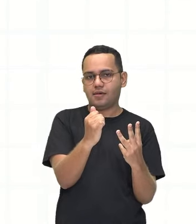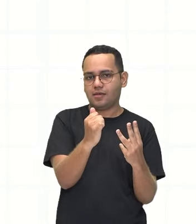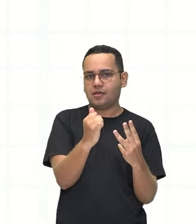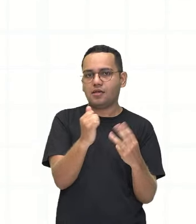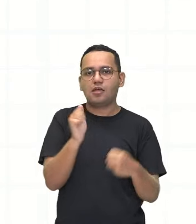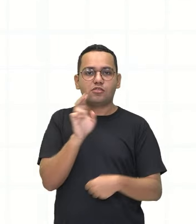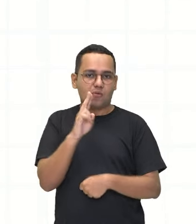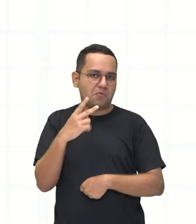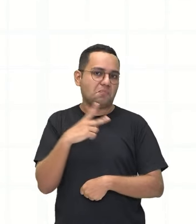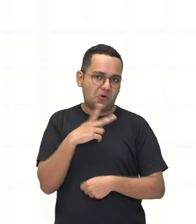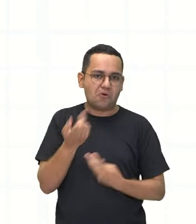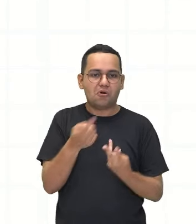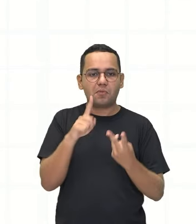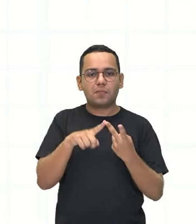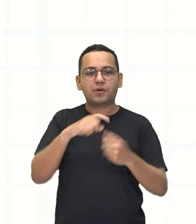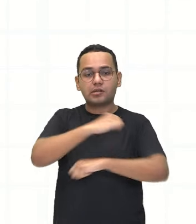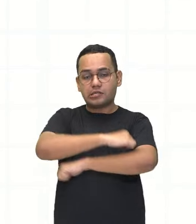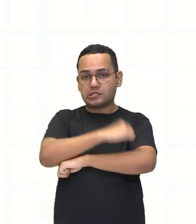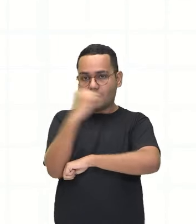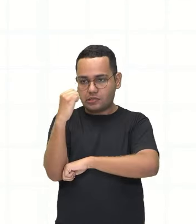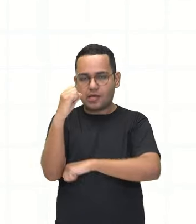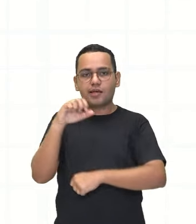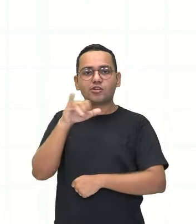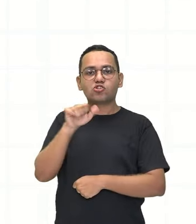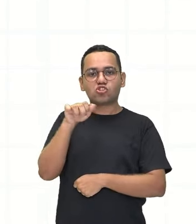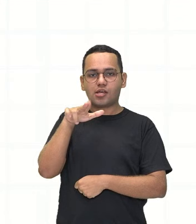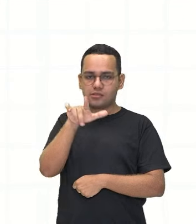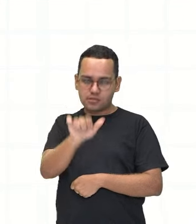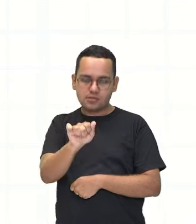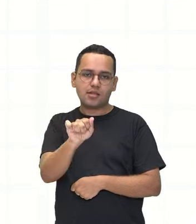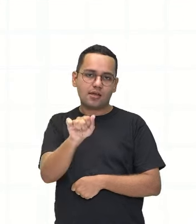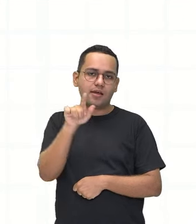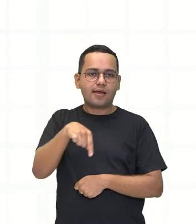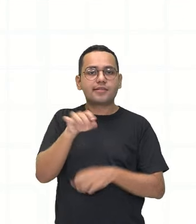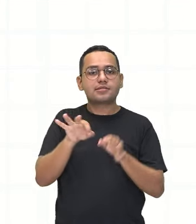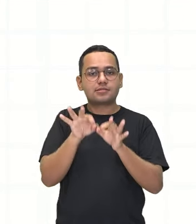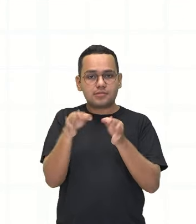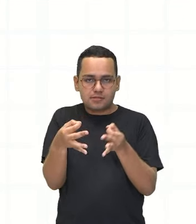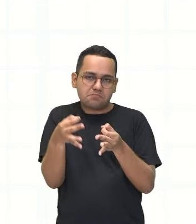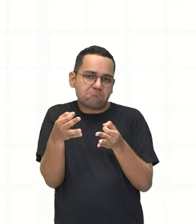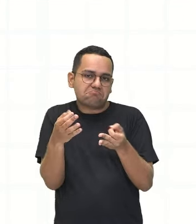a janela é um substantivo simples, comum, Carolina,